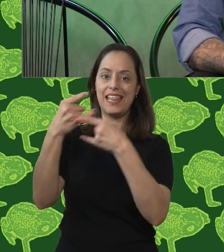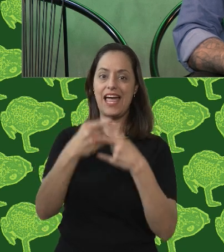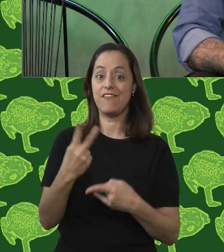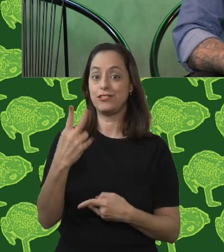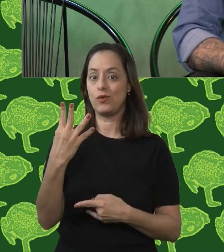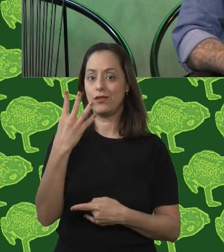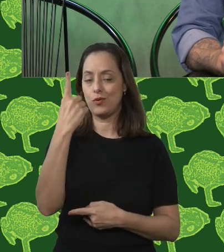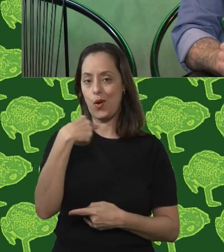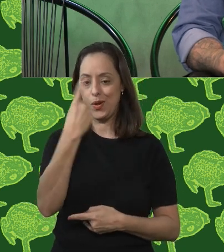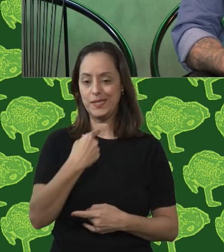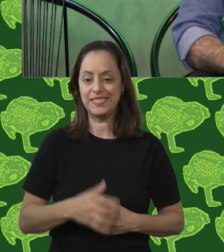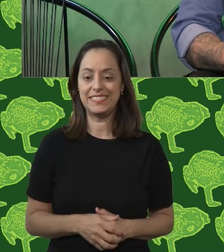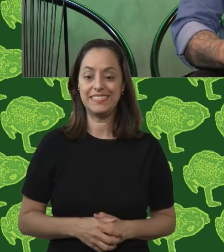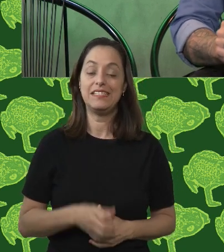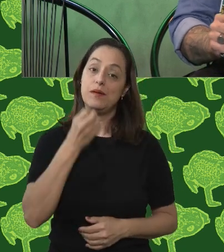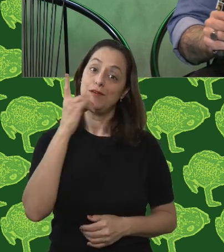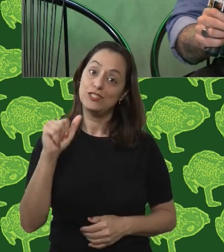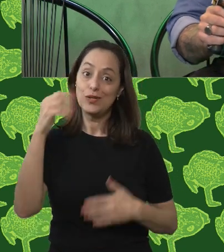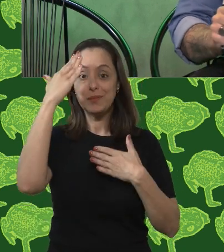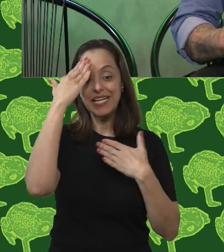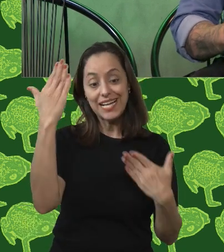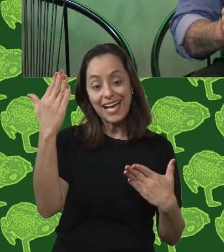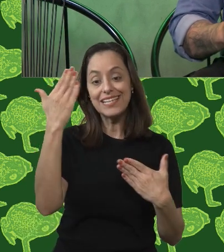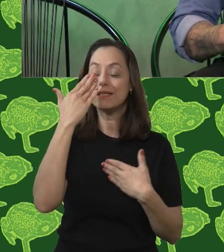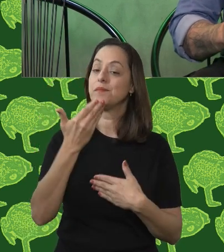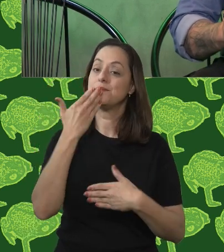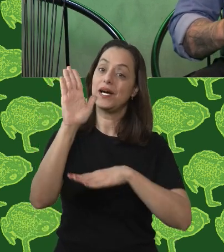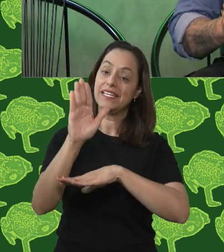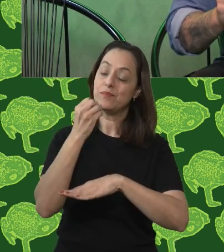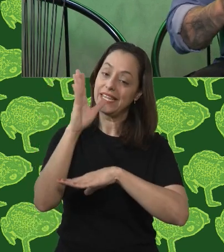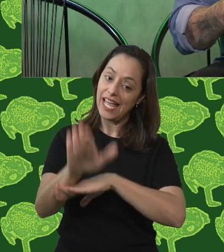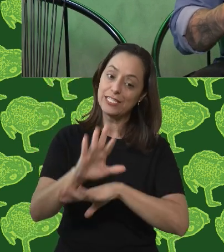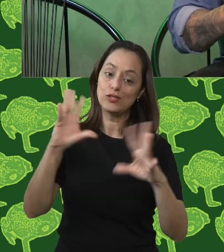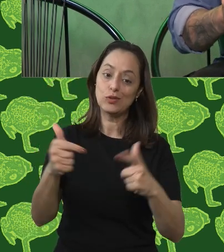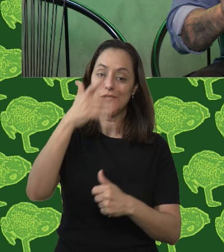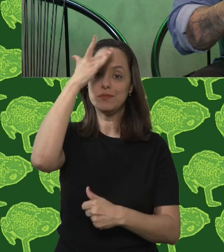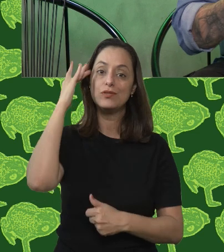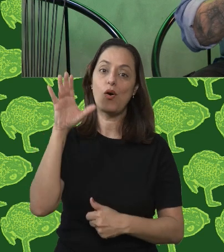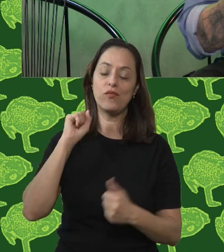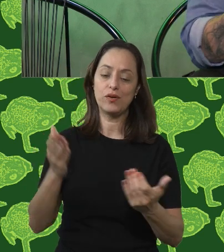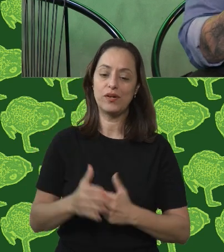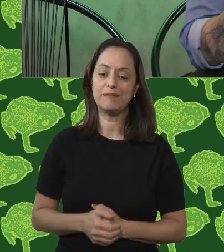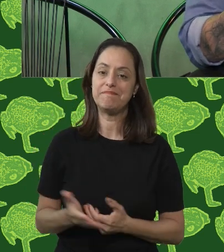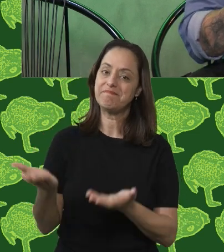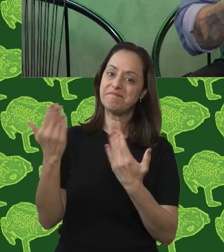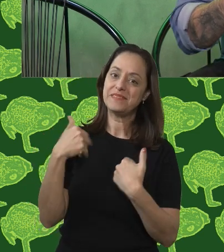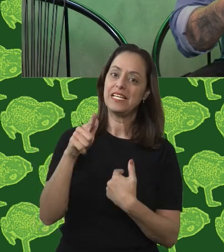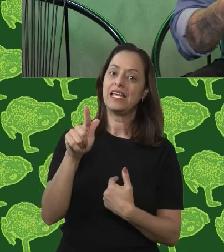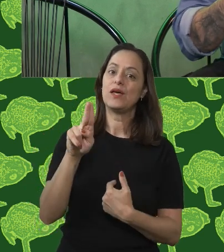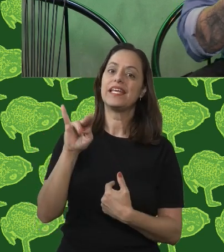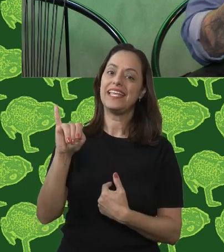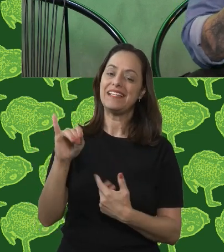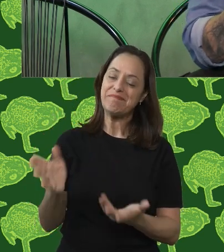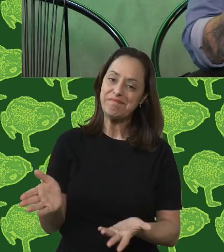Bom dia, obrigado, Gabriel. Bom dia, boa tarde a todos que nos ouvem. É isso aí. Gui, então vamos, obviamente, como eu